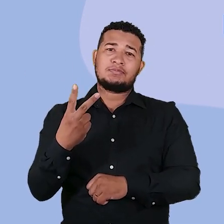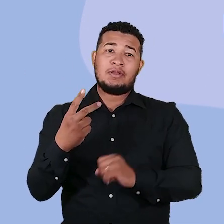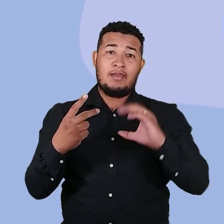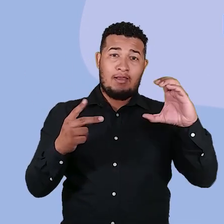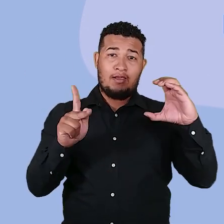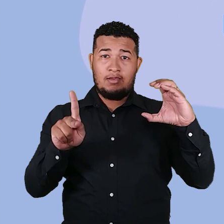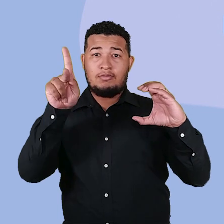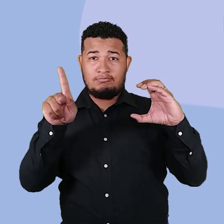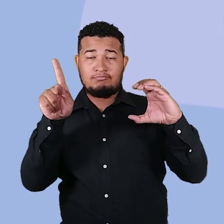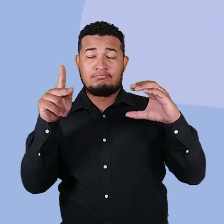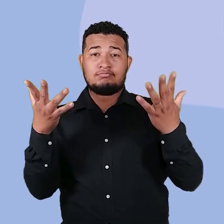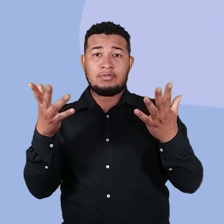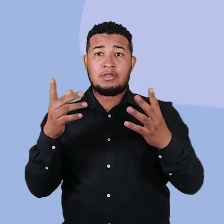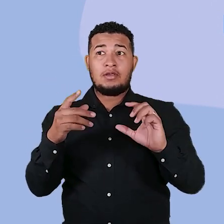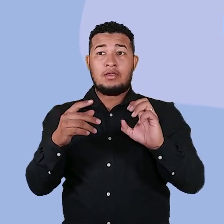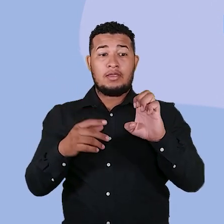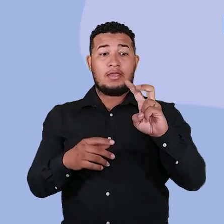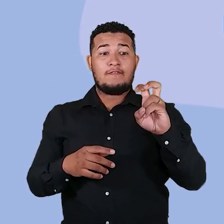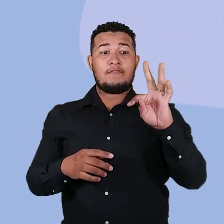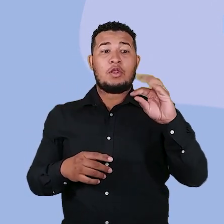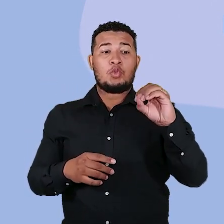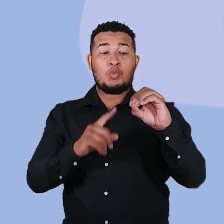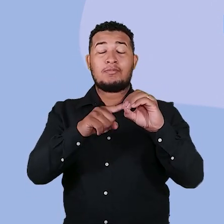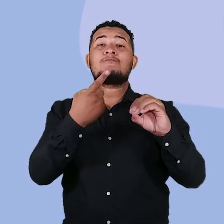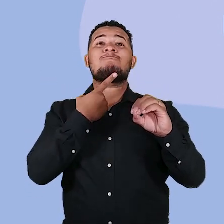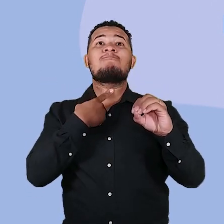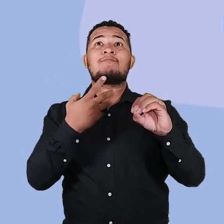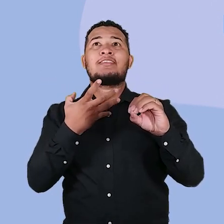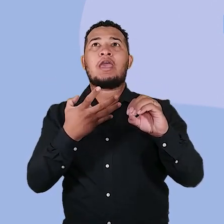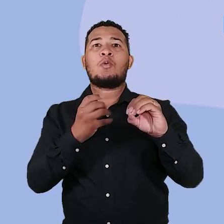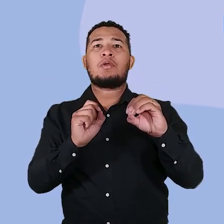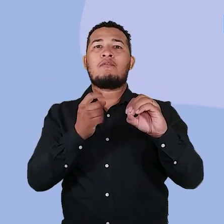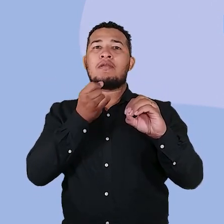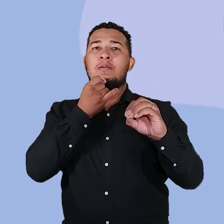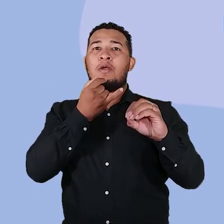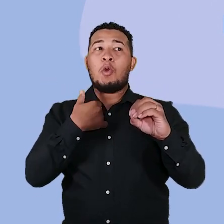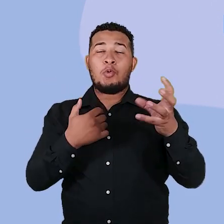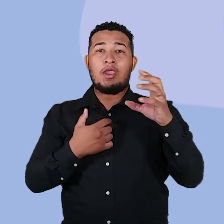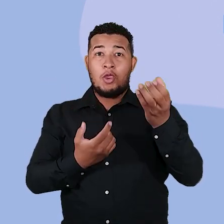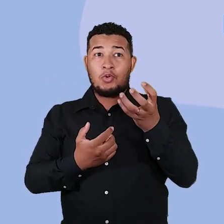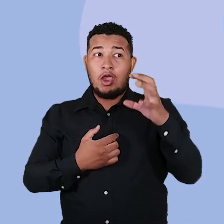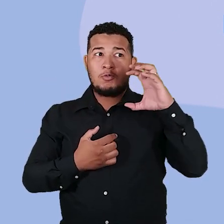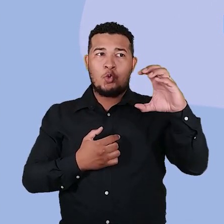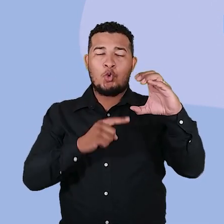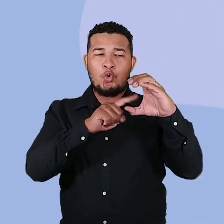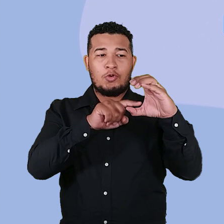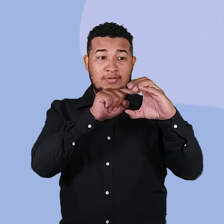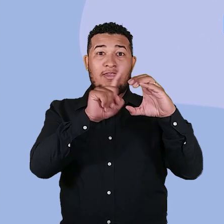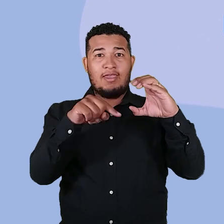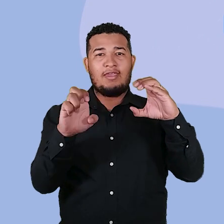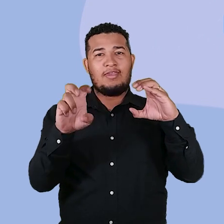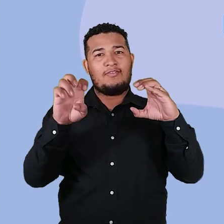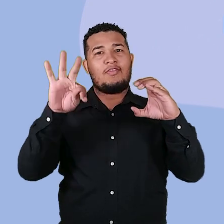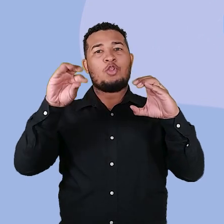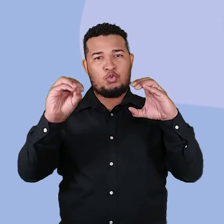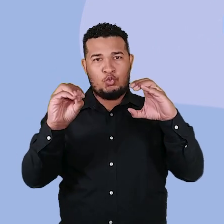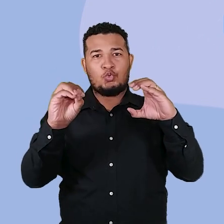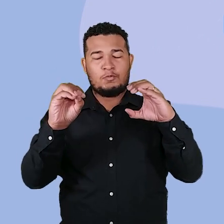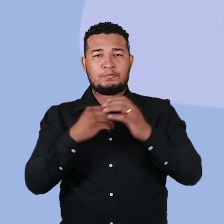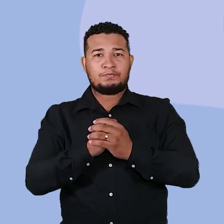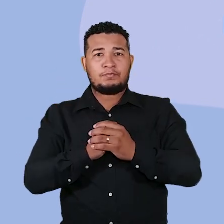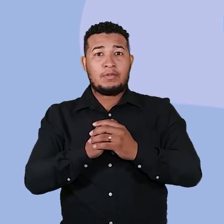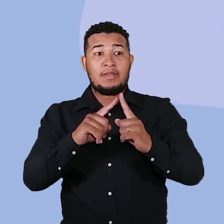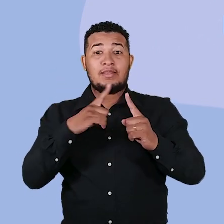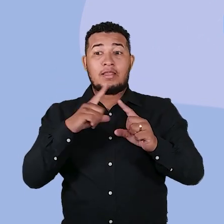a cara curou eu evento em e o evento aquilo que você quer que que você quer coroa então evento é coroa